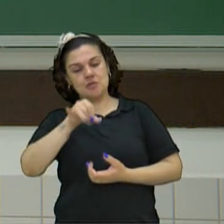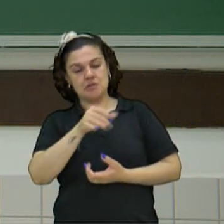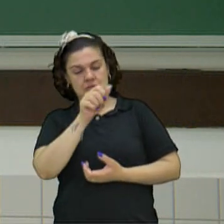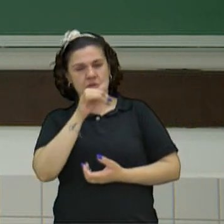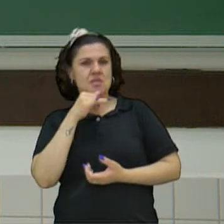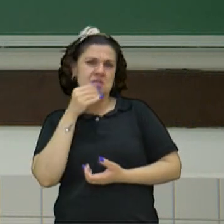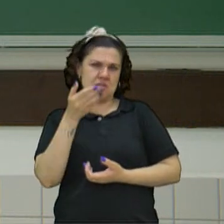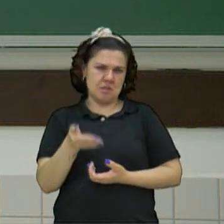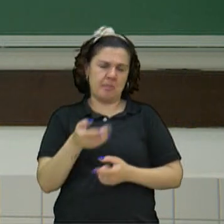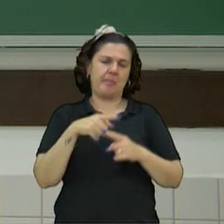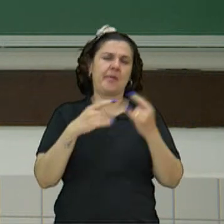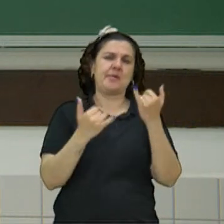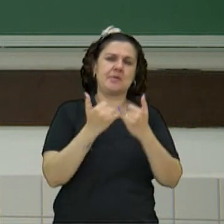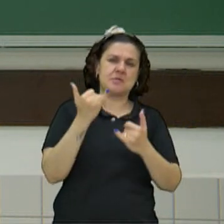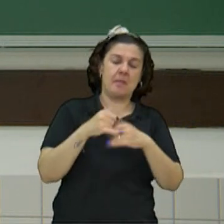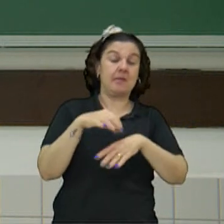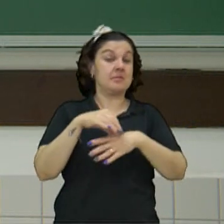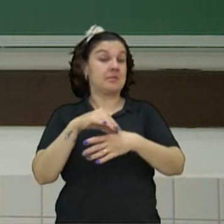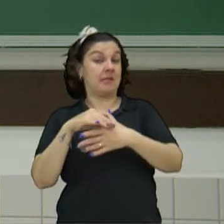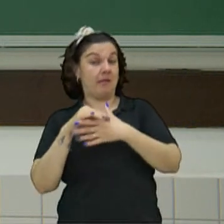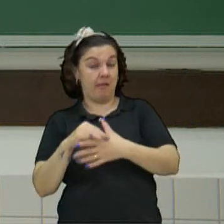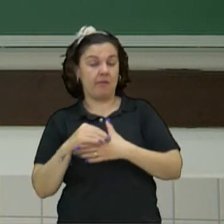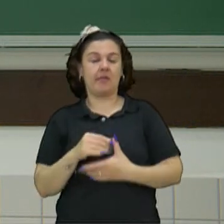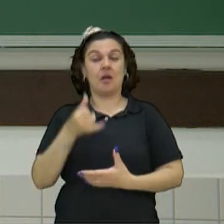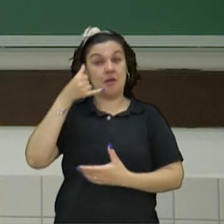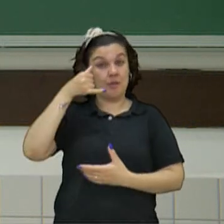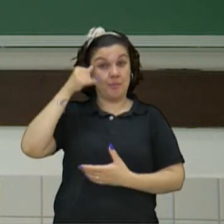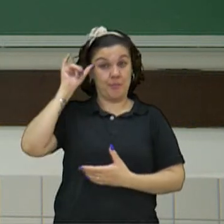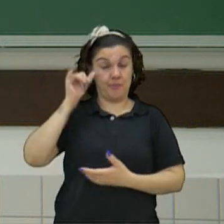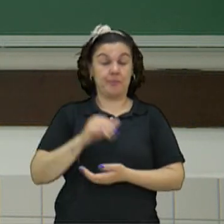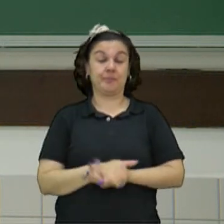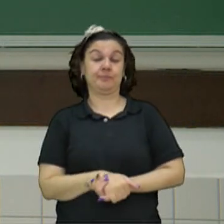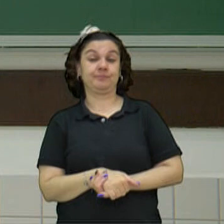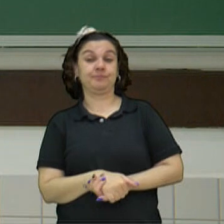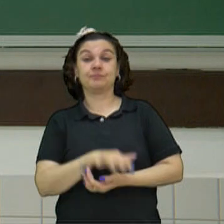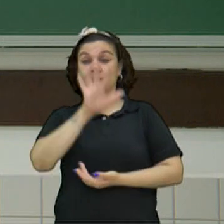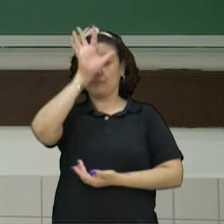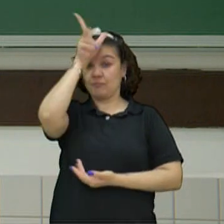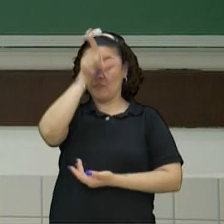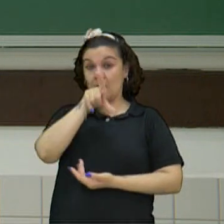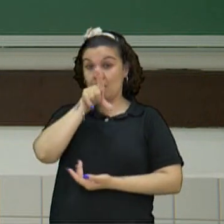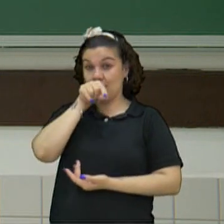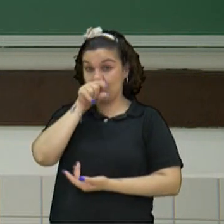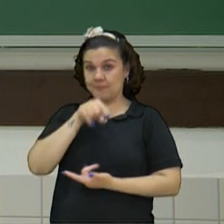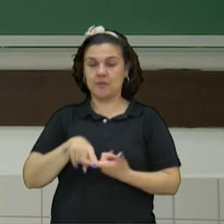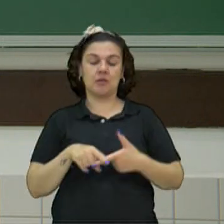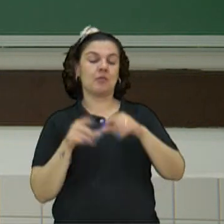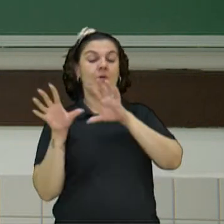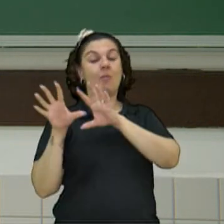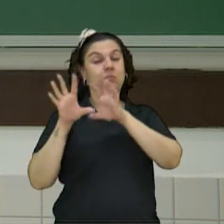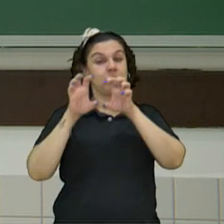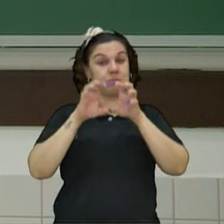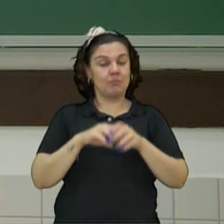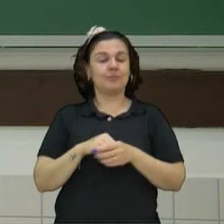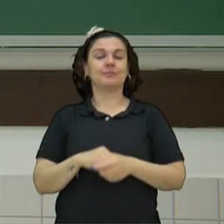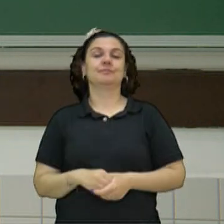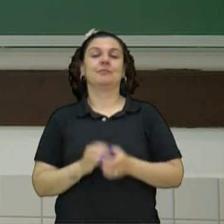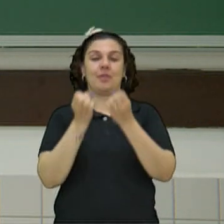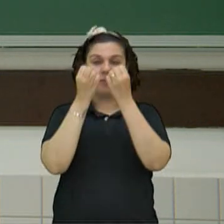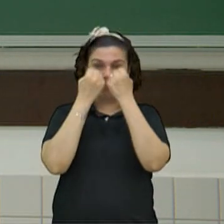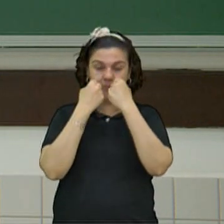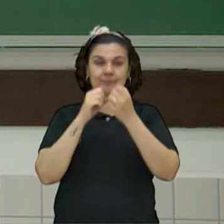mas acontece algo parecido com a carne bovina, com o frango, com o algodão, com o